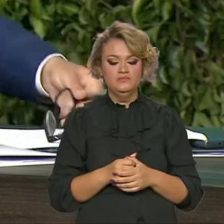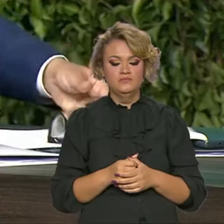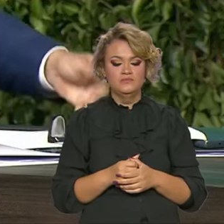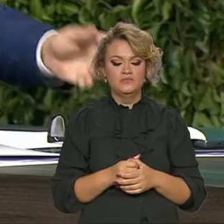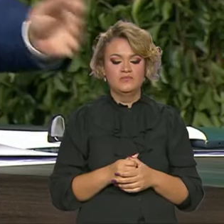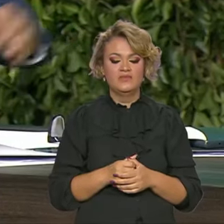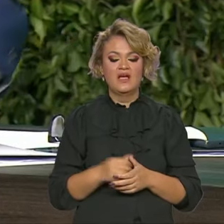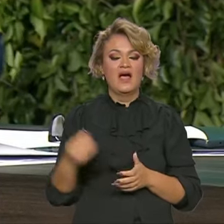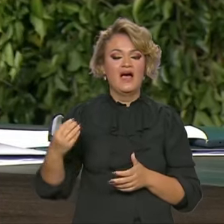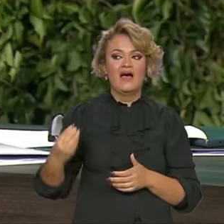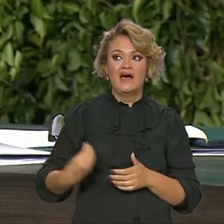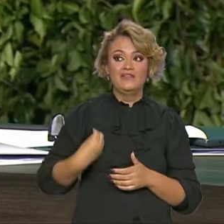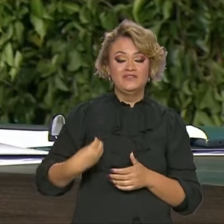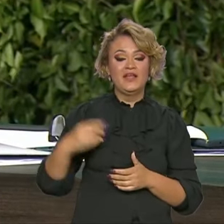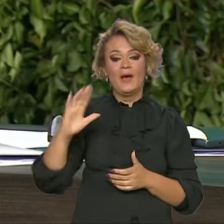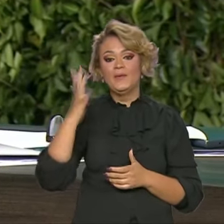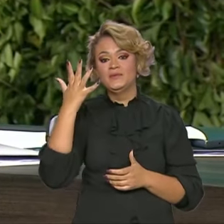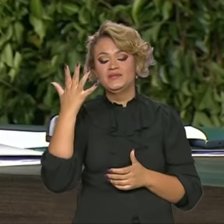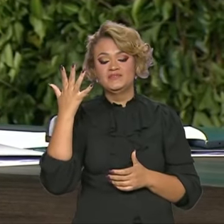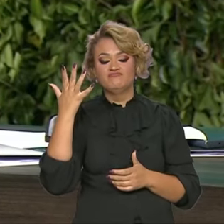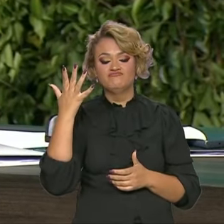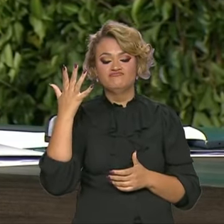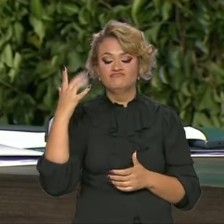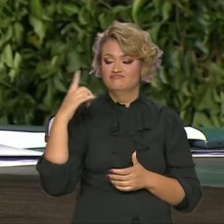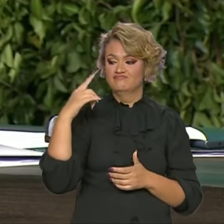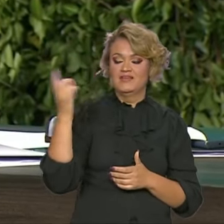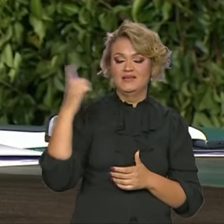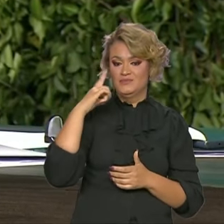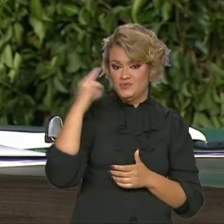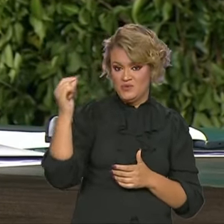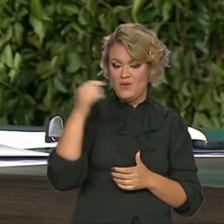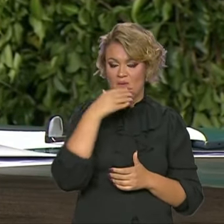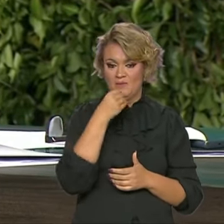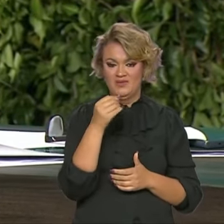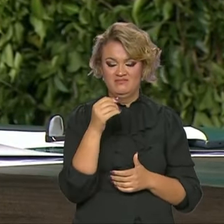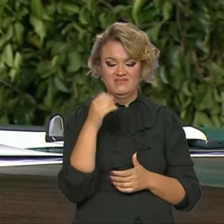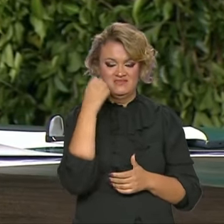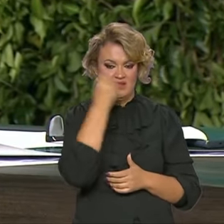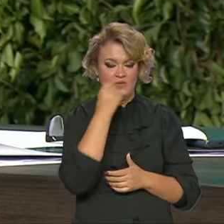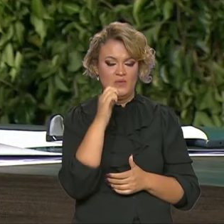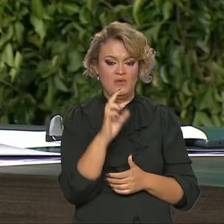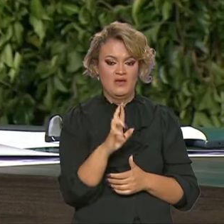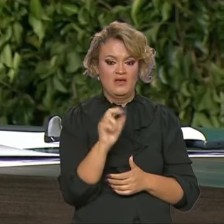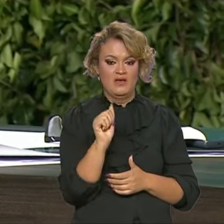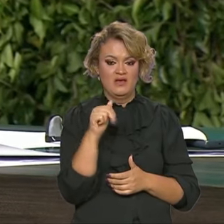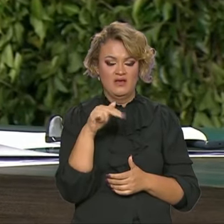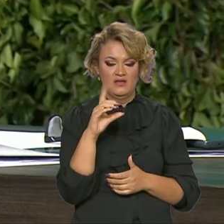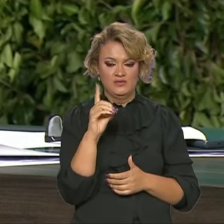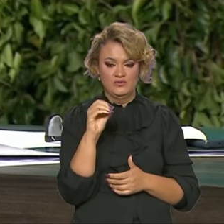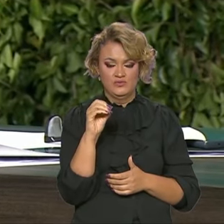Quis o destino também, designado que fui pelo senador Randolph, de ser o relator